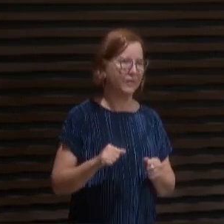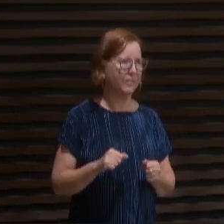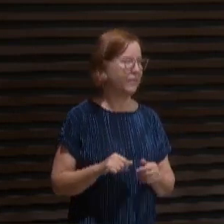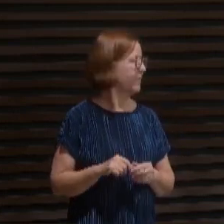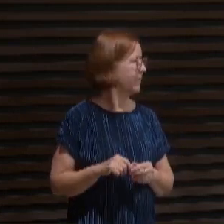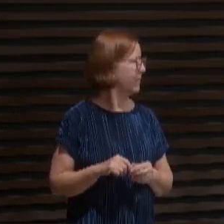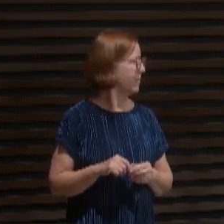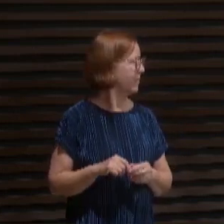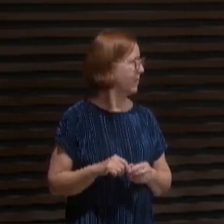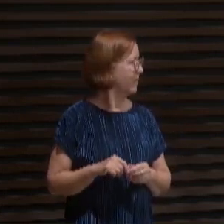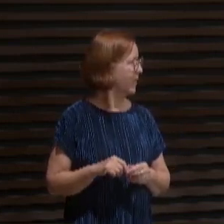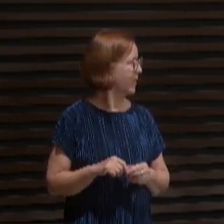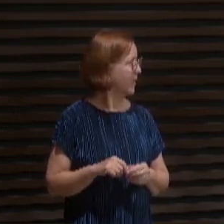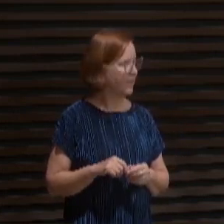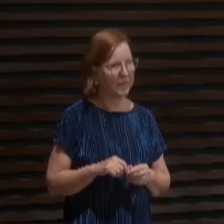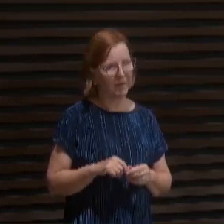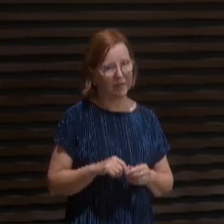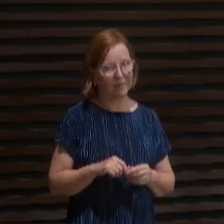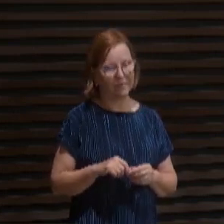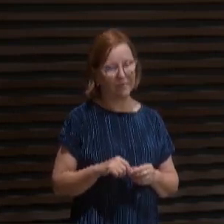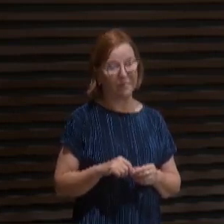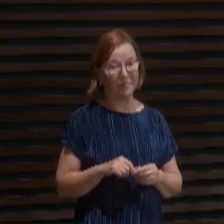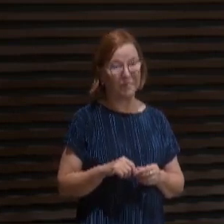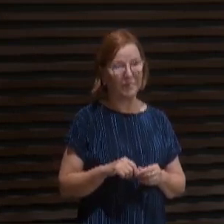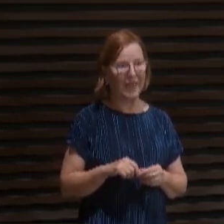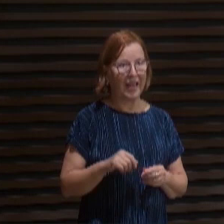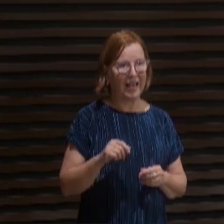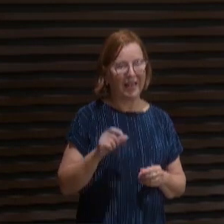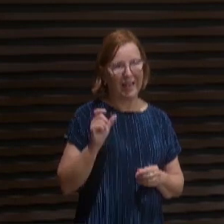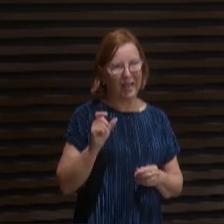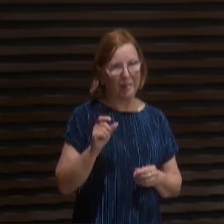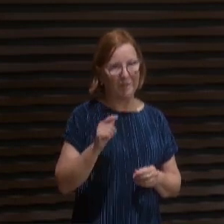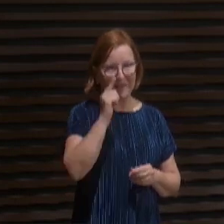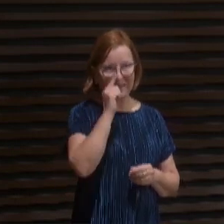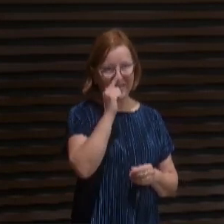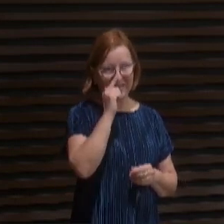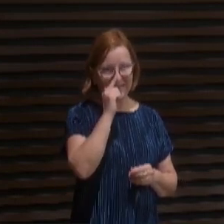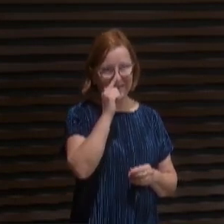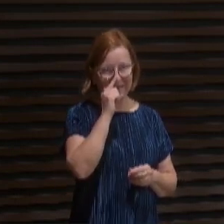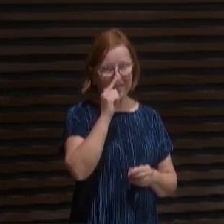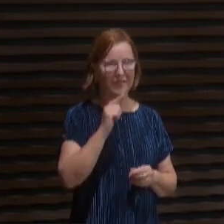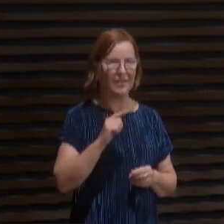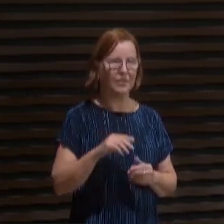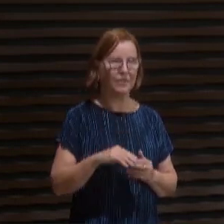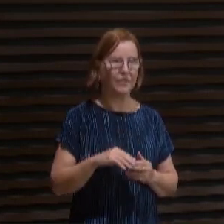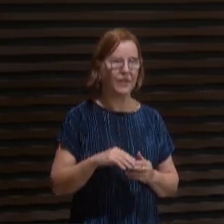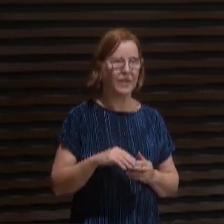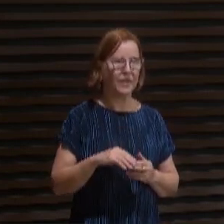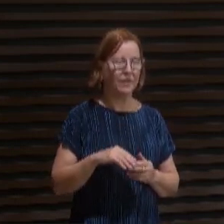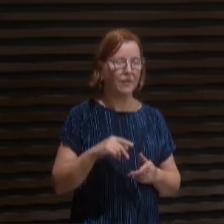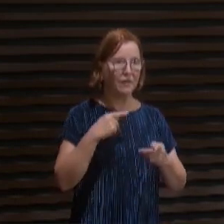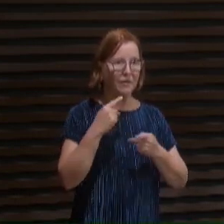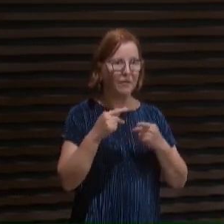o dedo, mas aqui não dá. É huiper, a preposição grega. Huiper não é por,